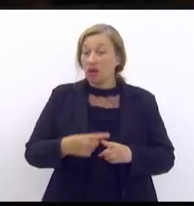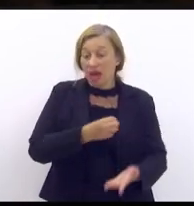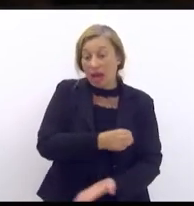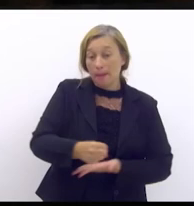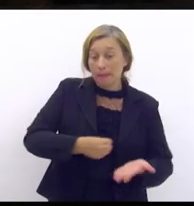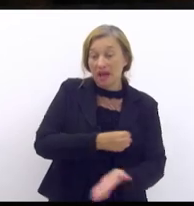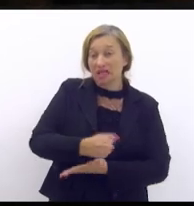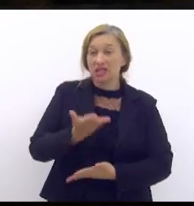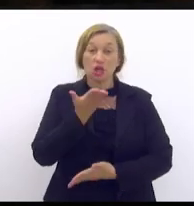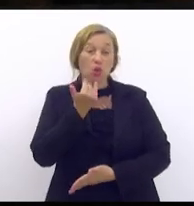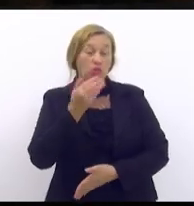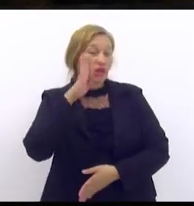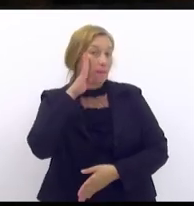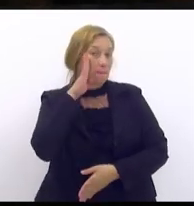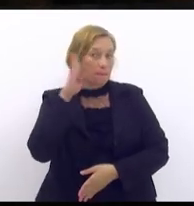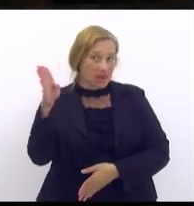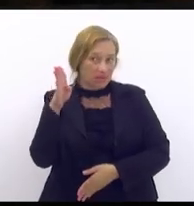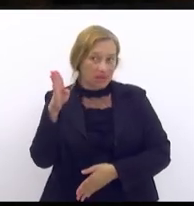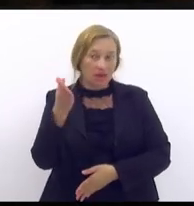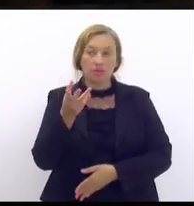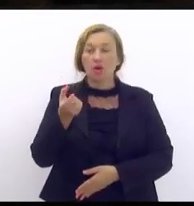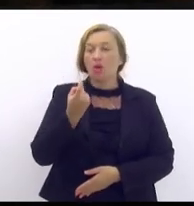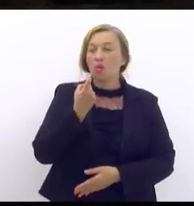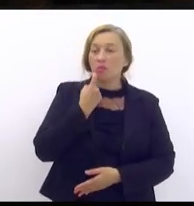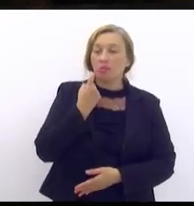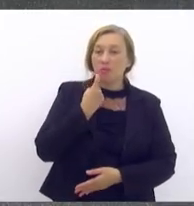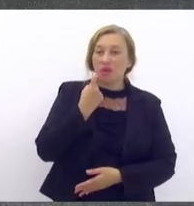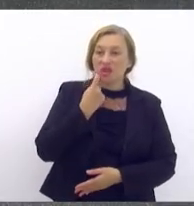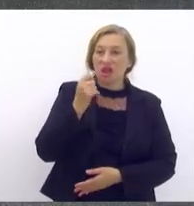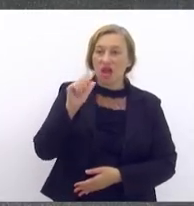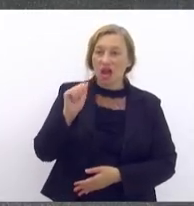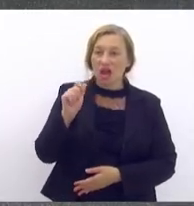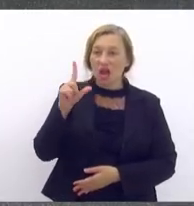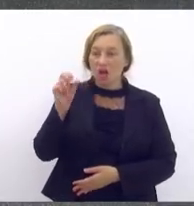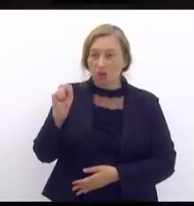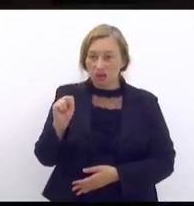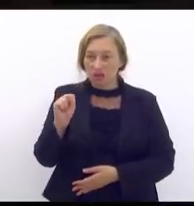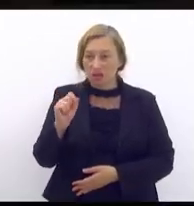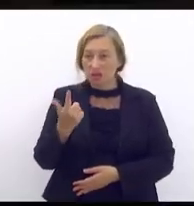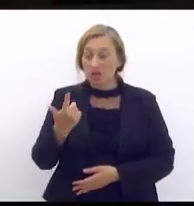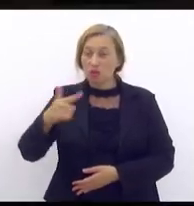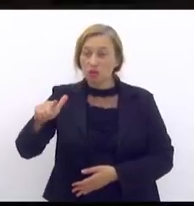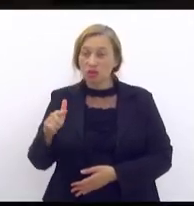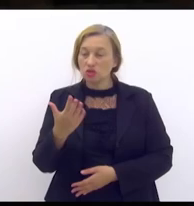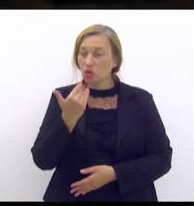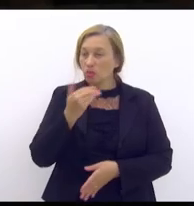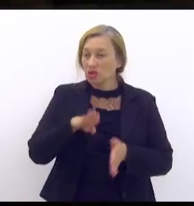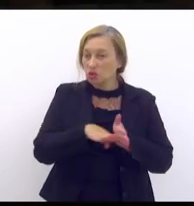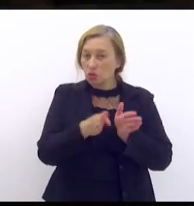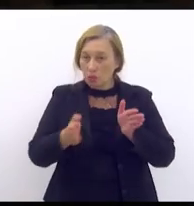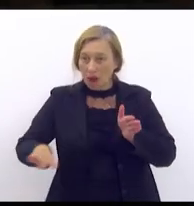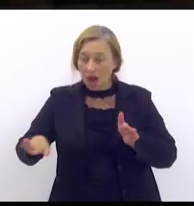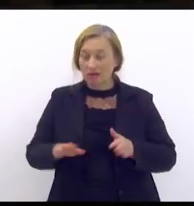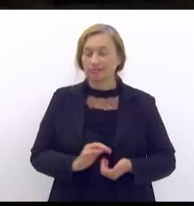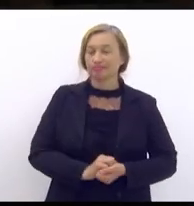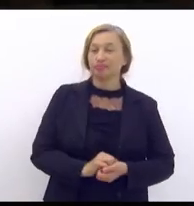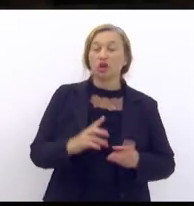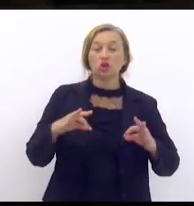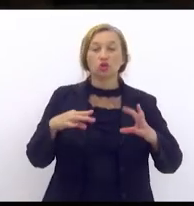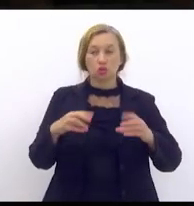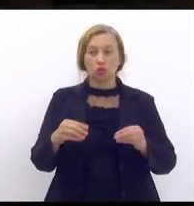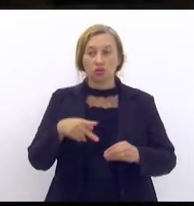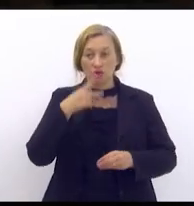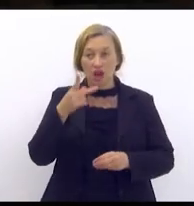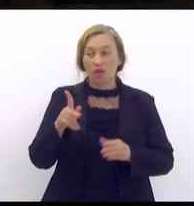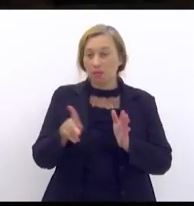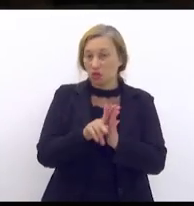é principalmente peixes, algas, etc., vem do mar. Bom, dito isso, o